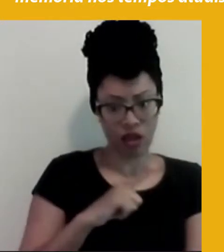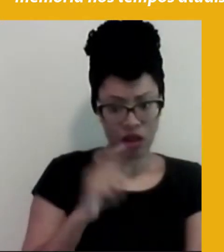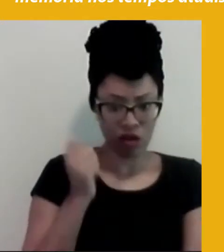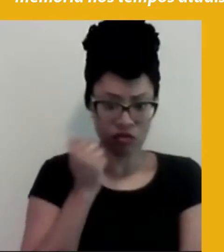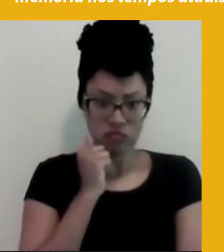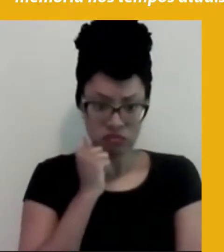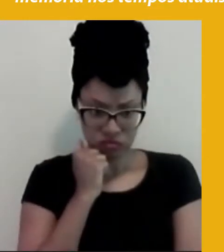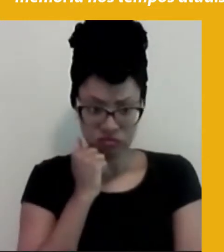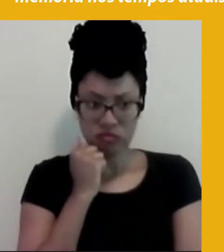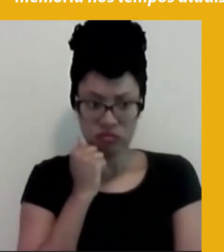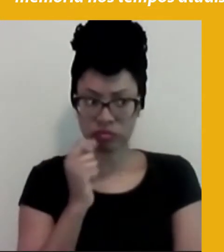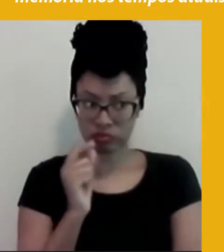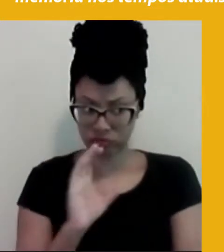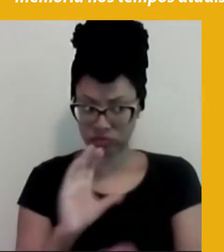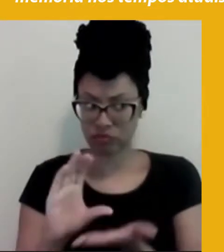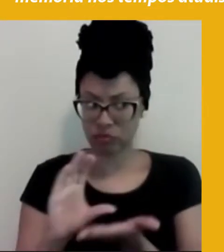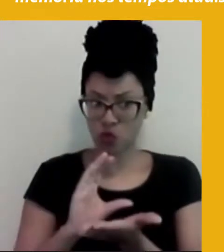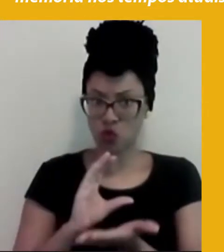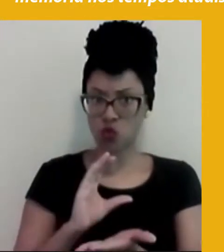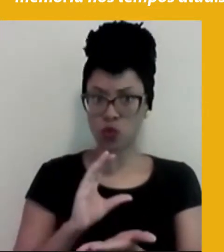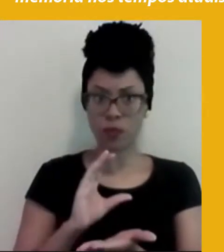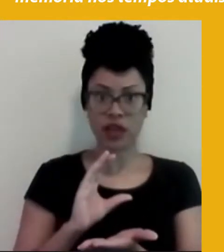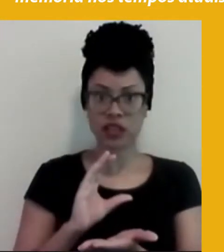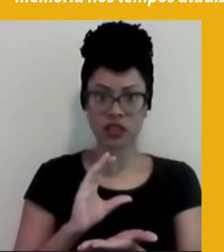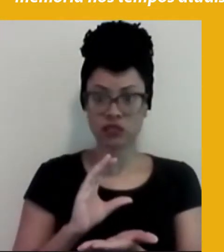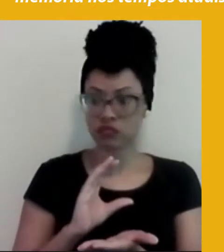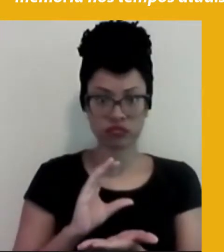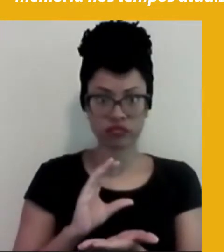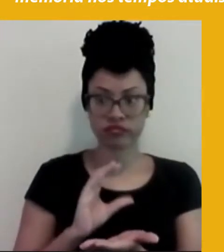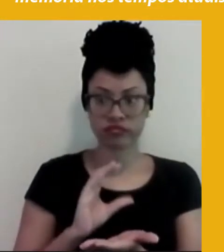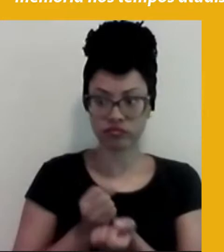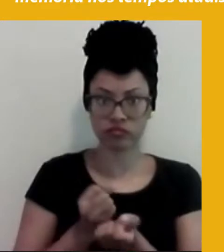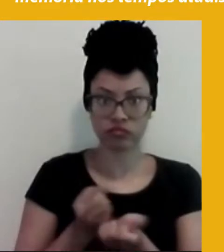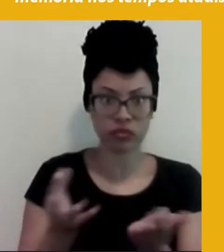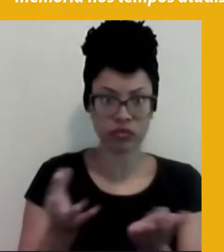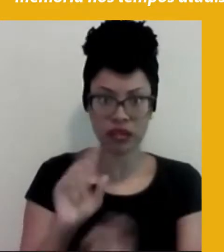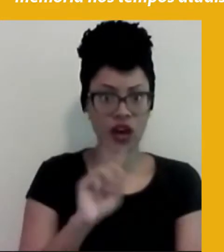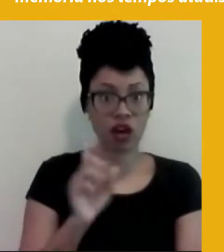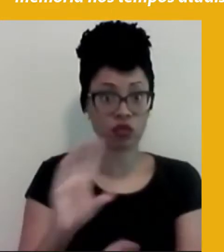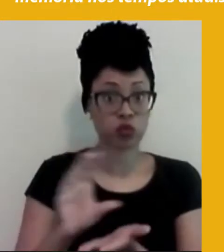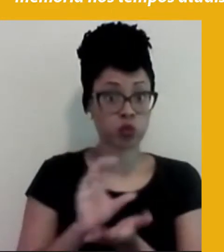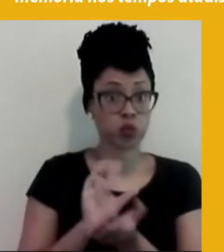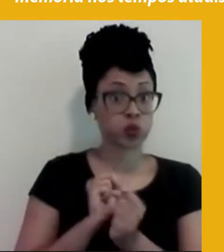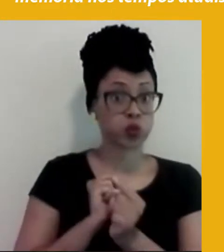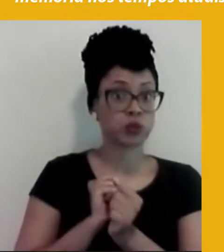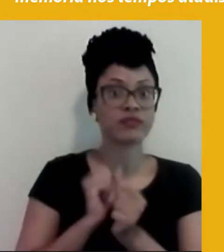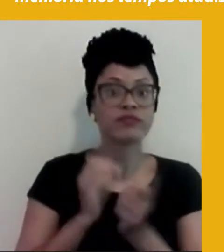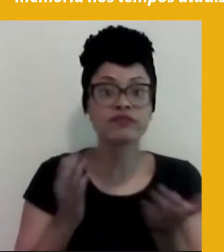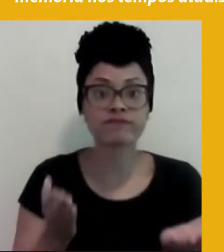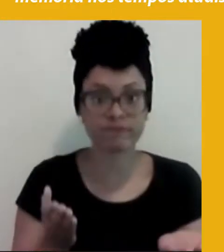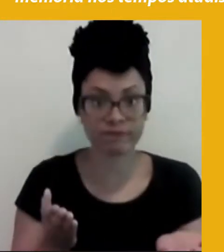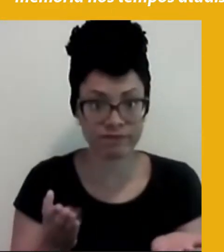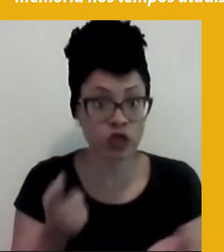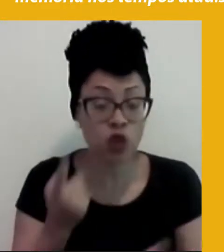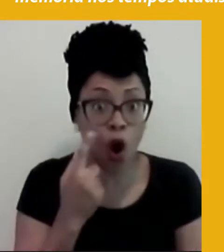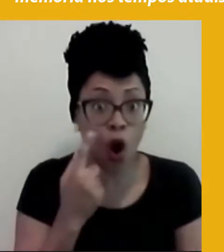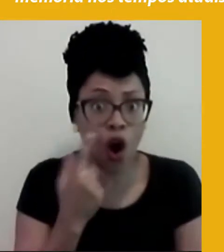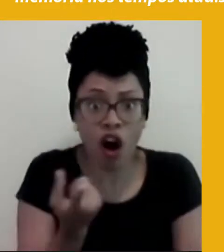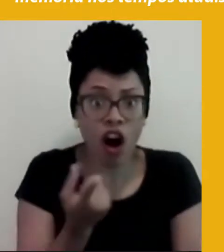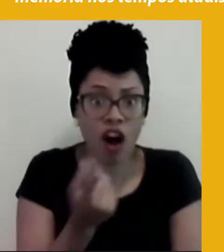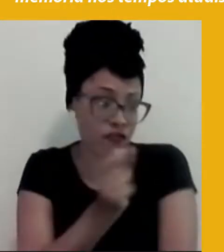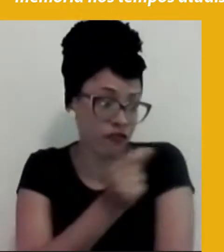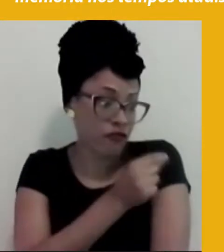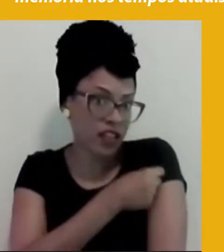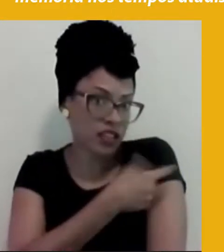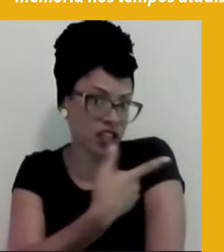há 6 anos. Isso tem tudo a ver com o fato de que o Brasil não tem vacina. O Brasil deveria ter vacina para todo mundo e para vender,